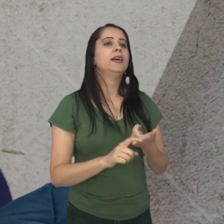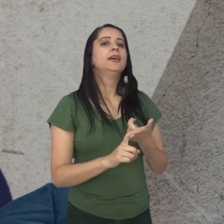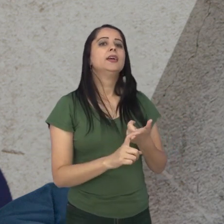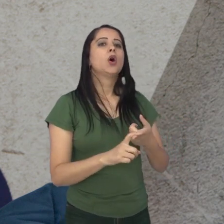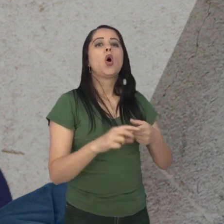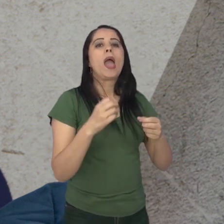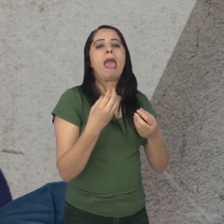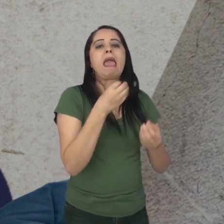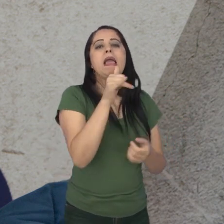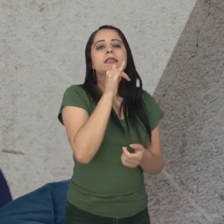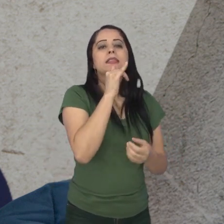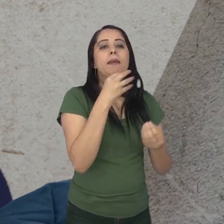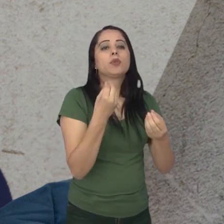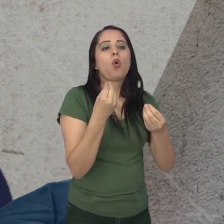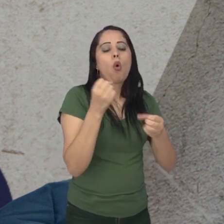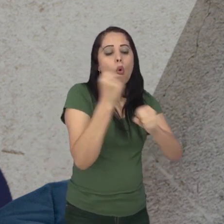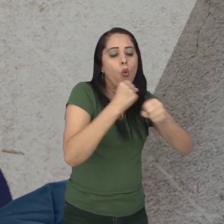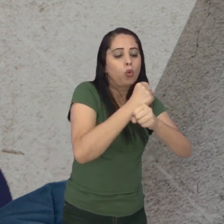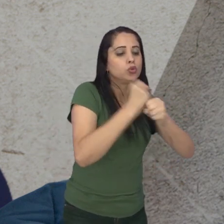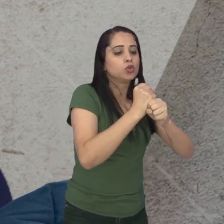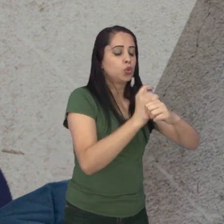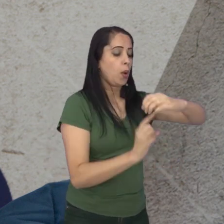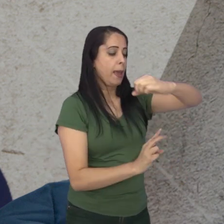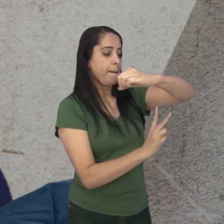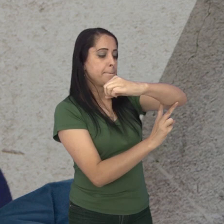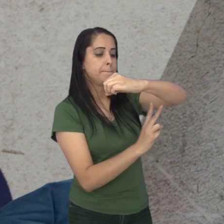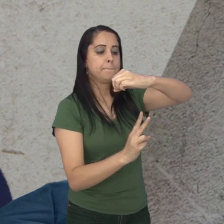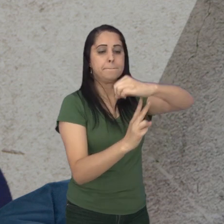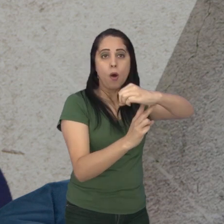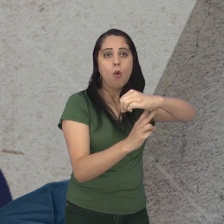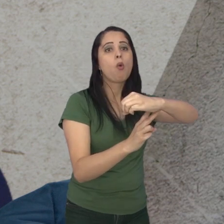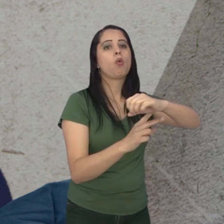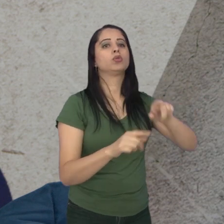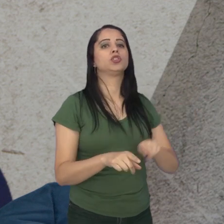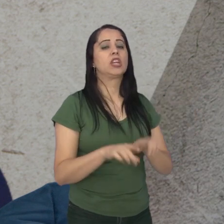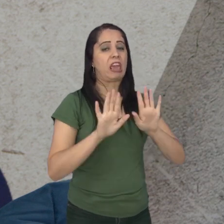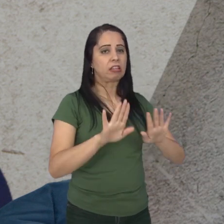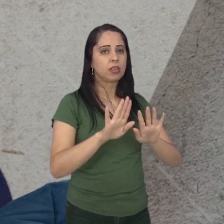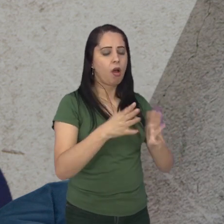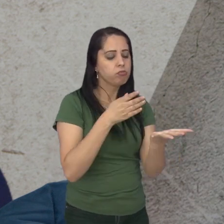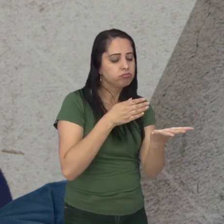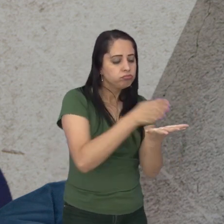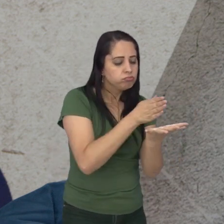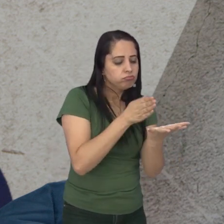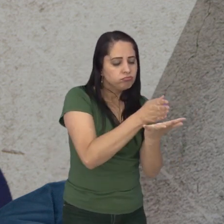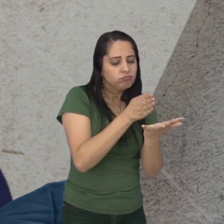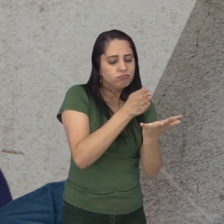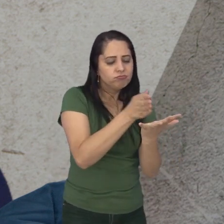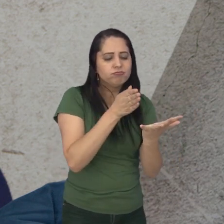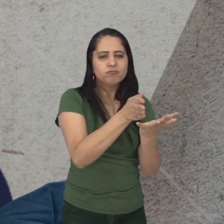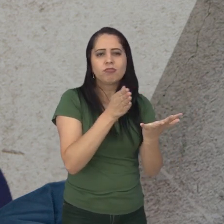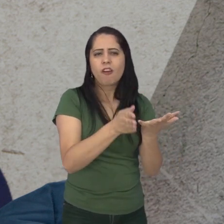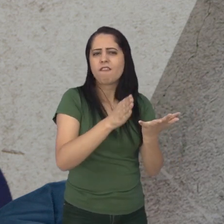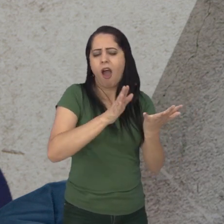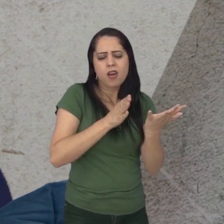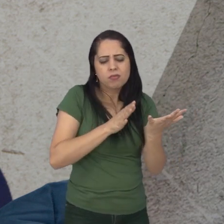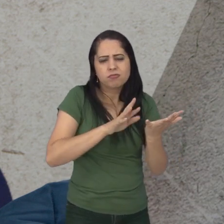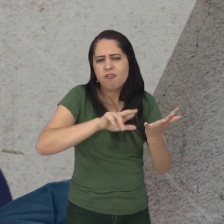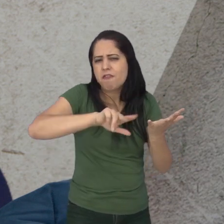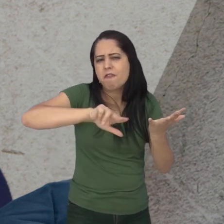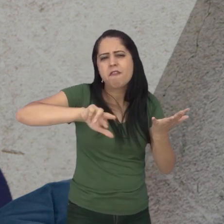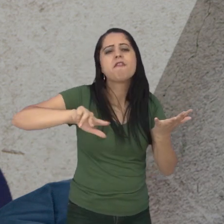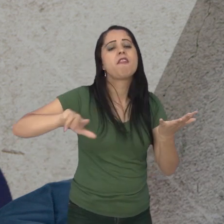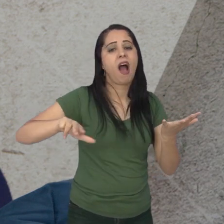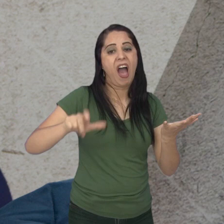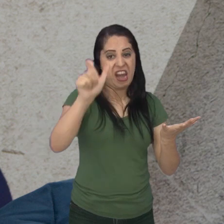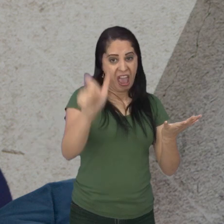como pontes, construção de pontes, de usinas, de estradas. Então, é uma gama muito ampla de áreas